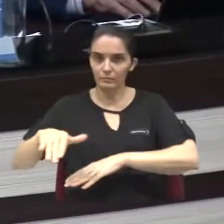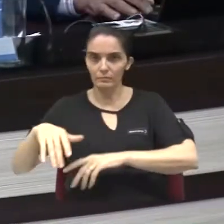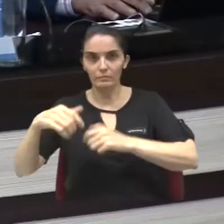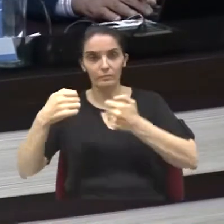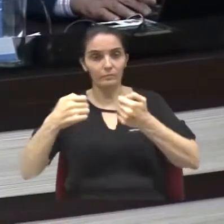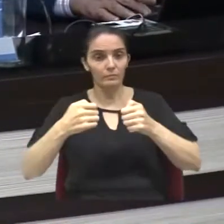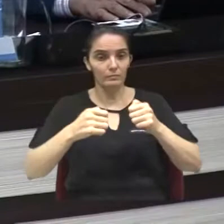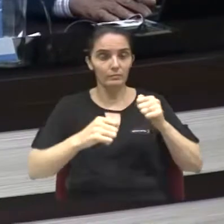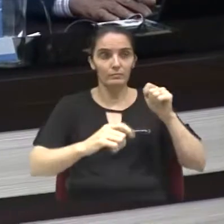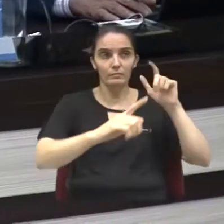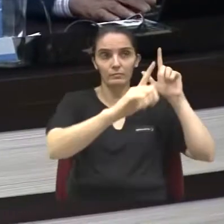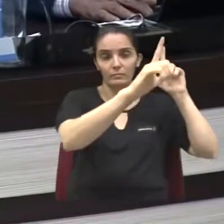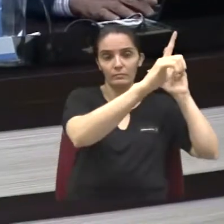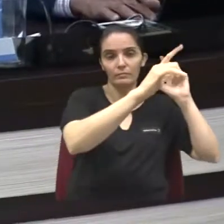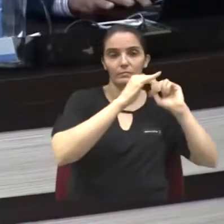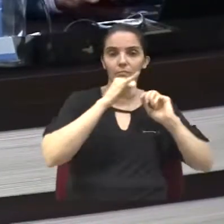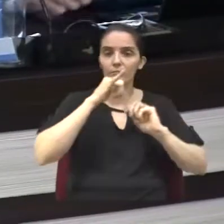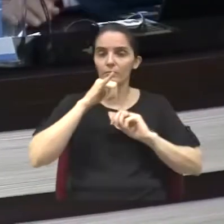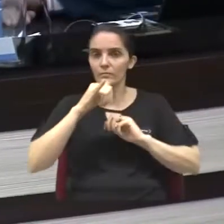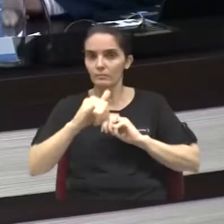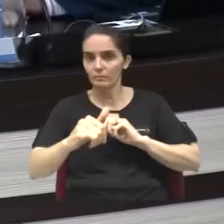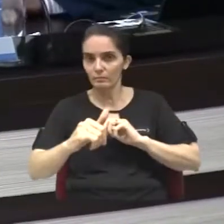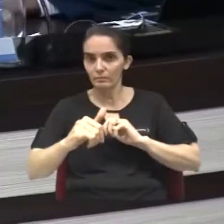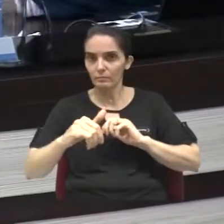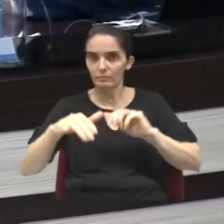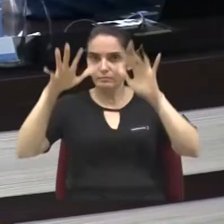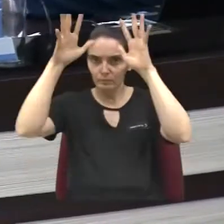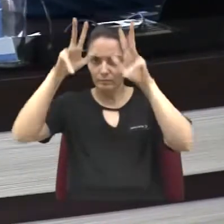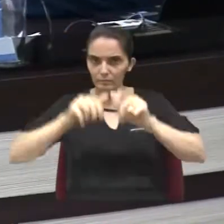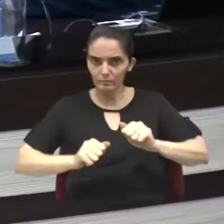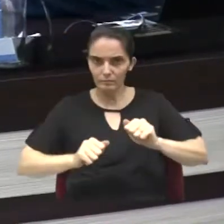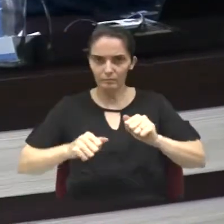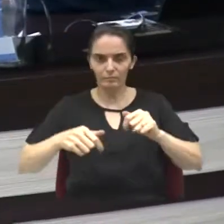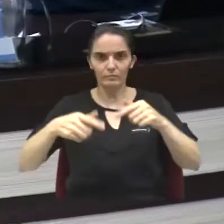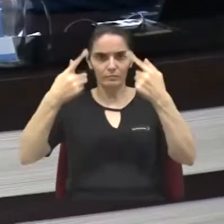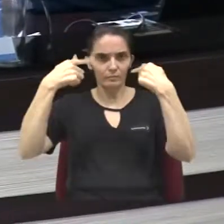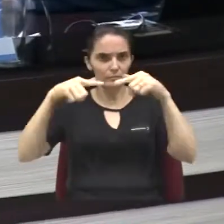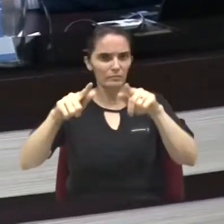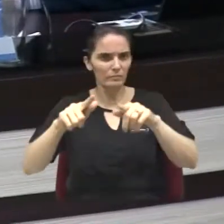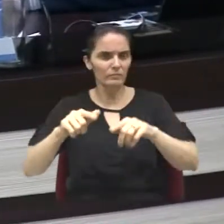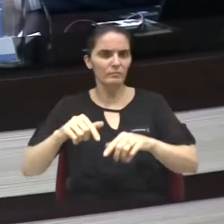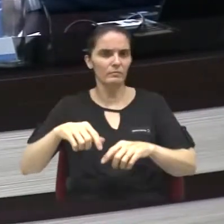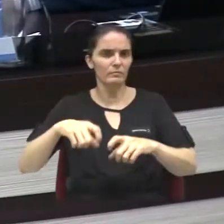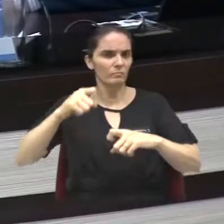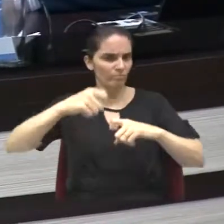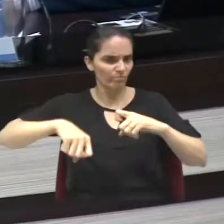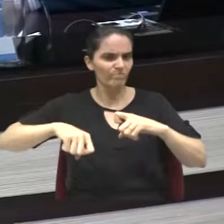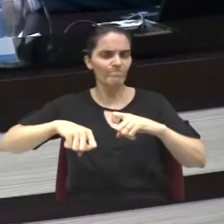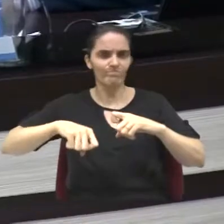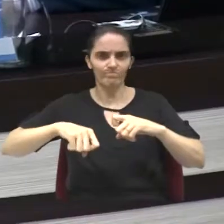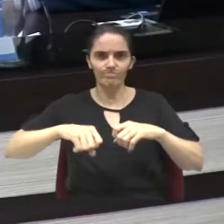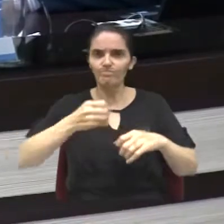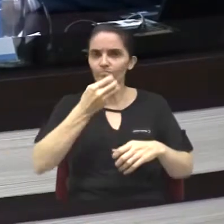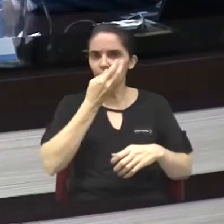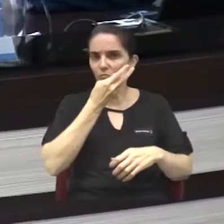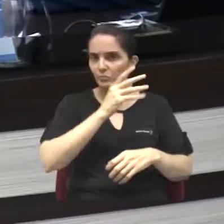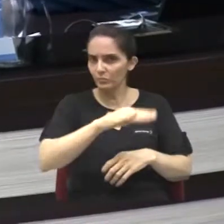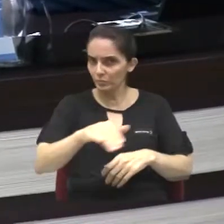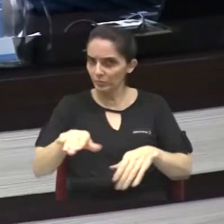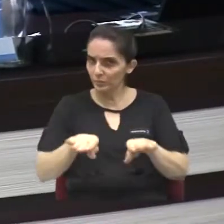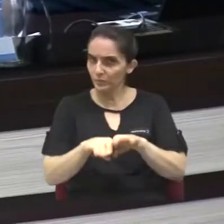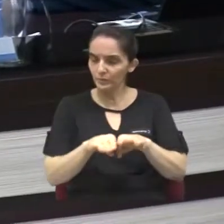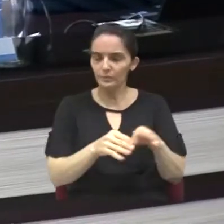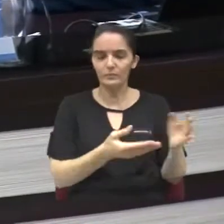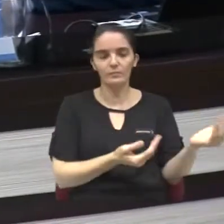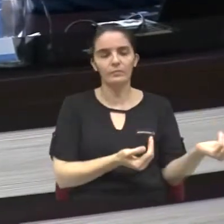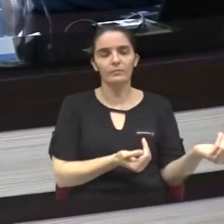frequência infantil placa referente à denúncia de crime de abuso e exploração sexual de crianças e adolescentes e